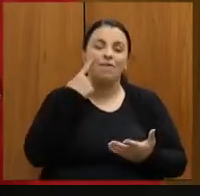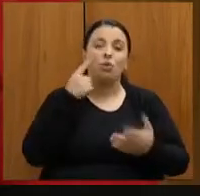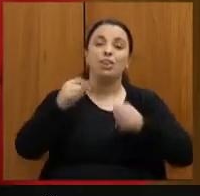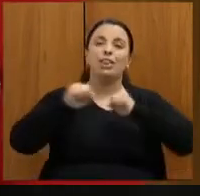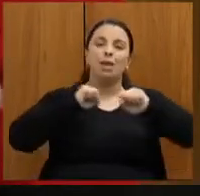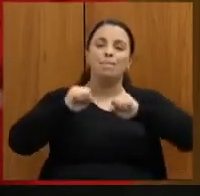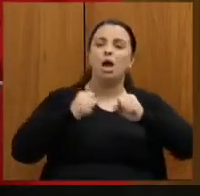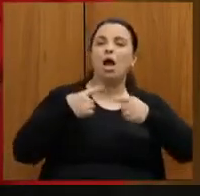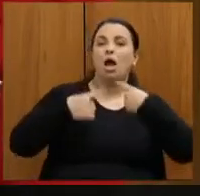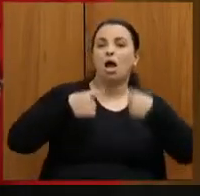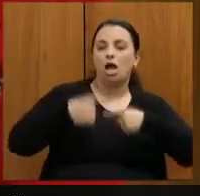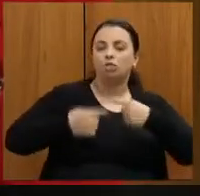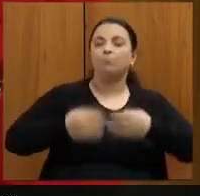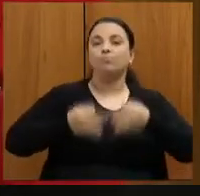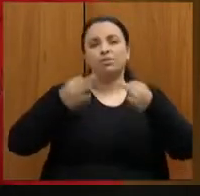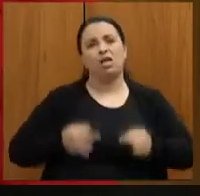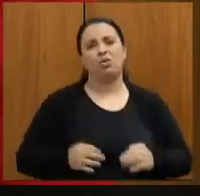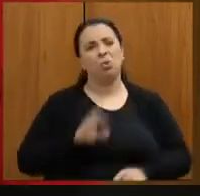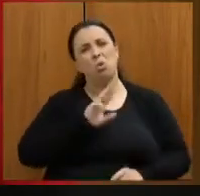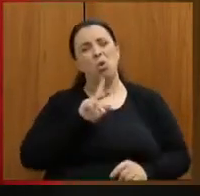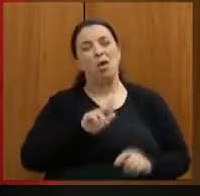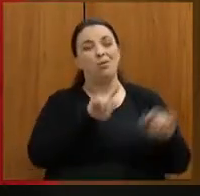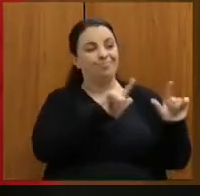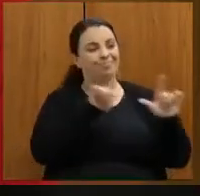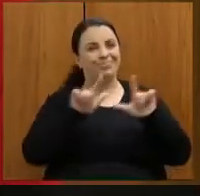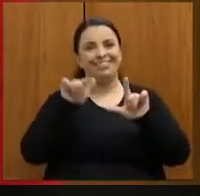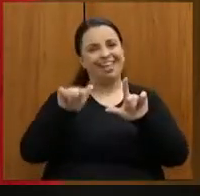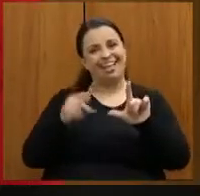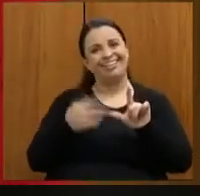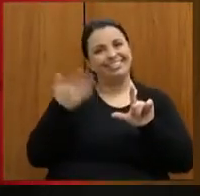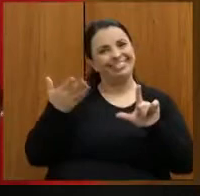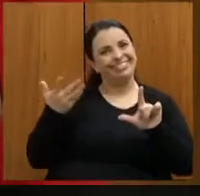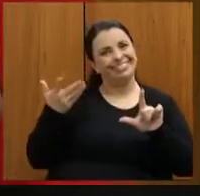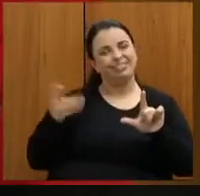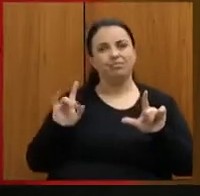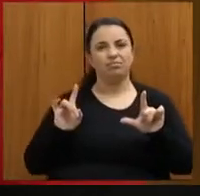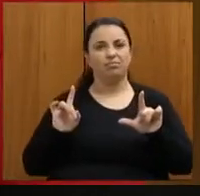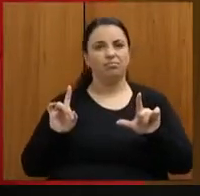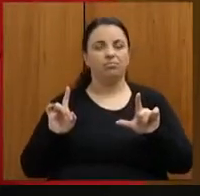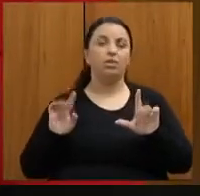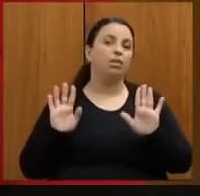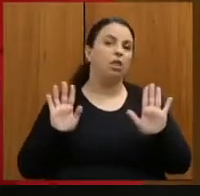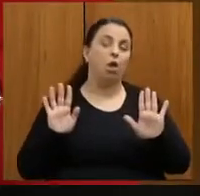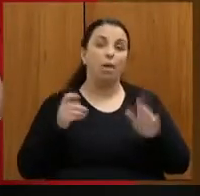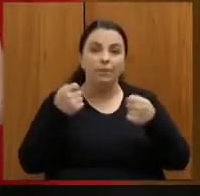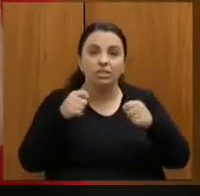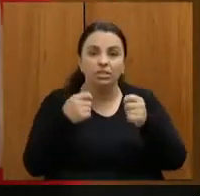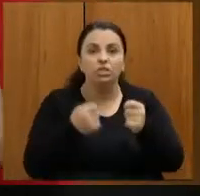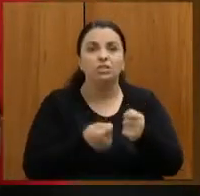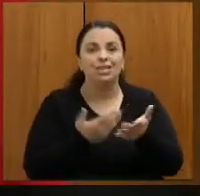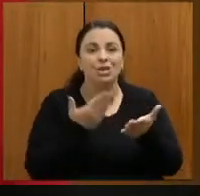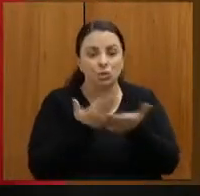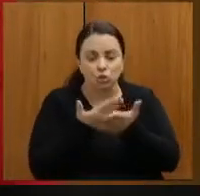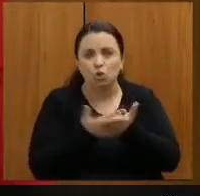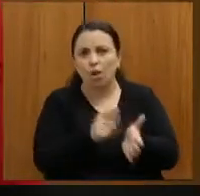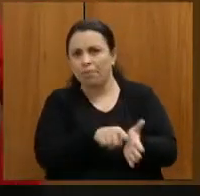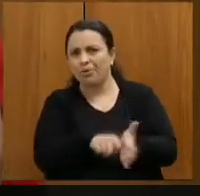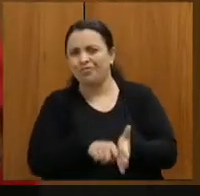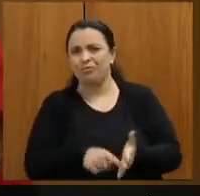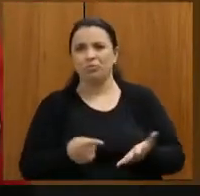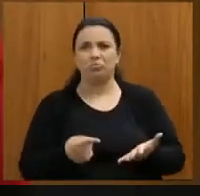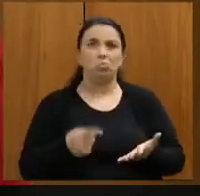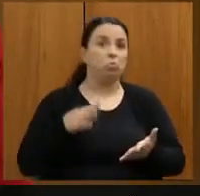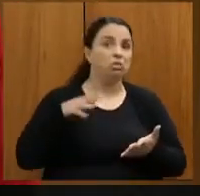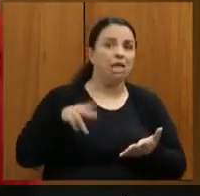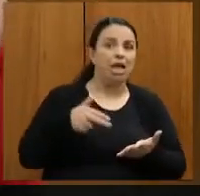correto e não recorte porque é preciso é preciso um estudo é preciso que a psiquiatria ou a